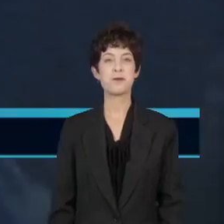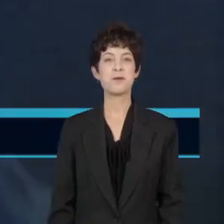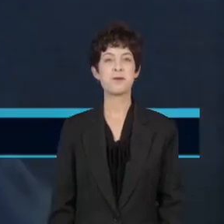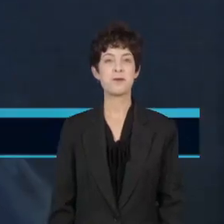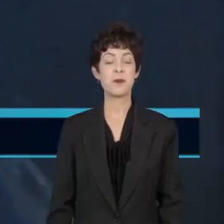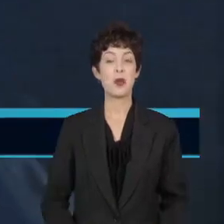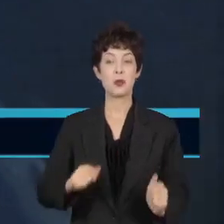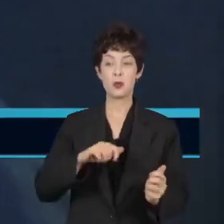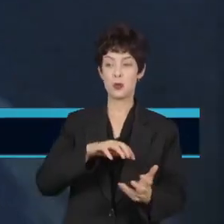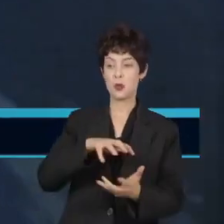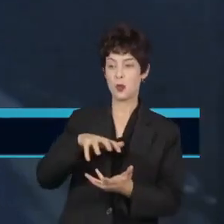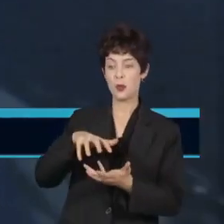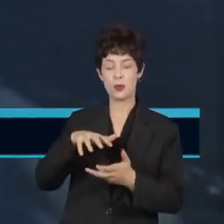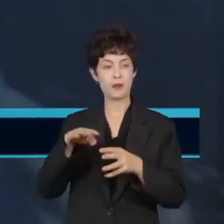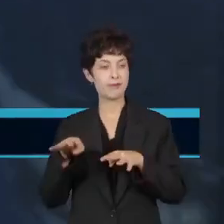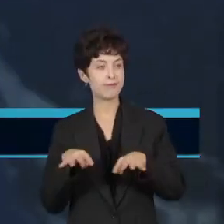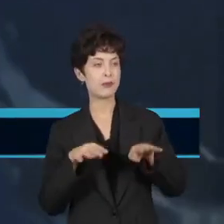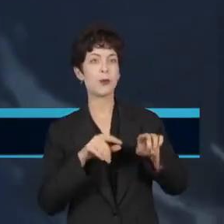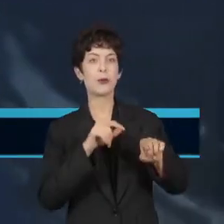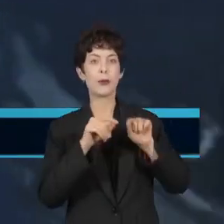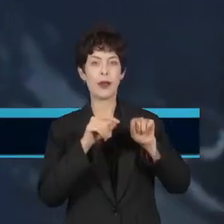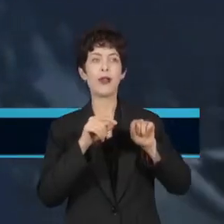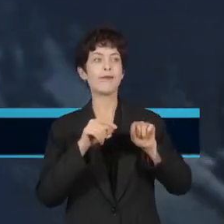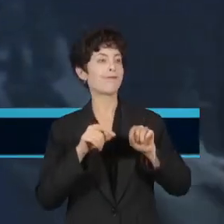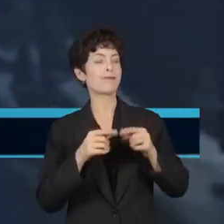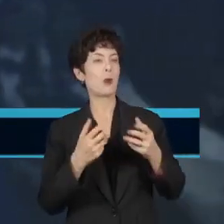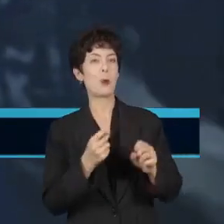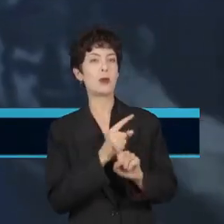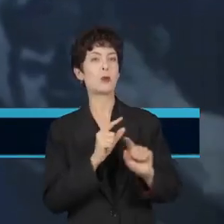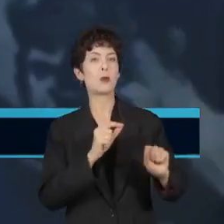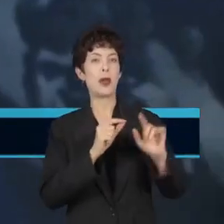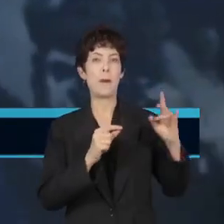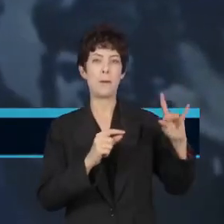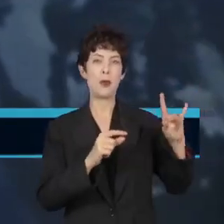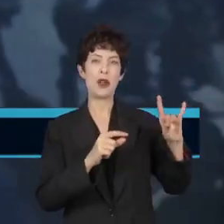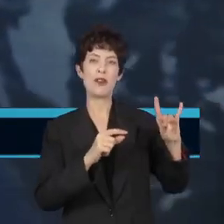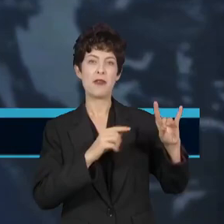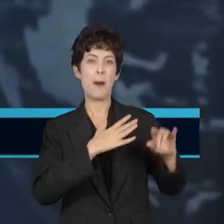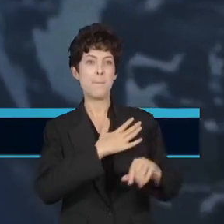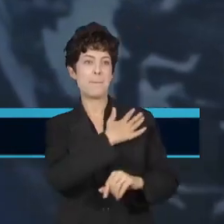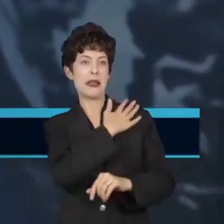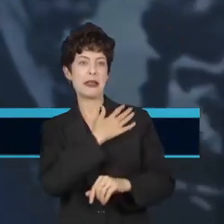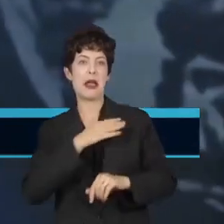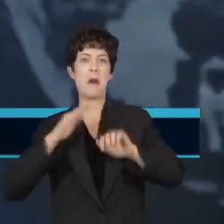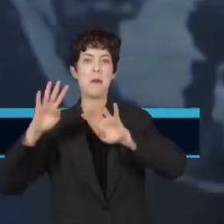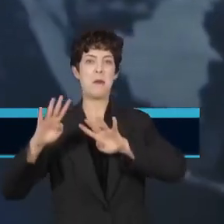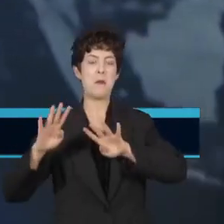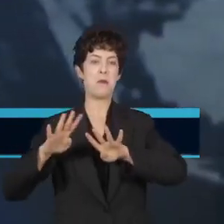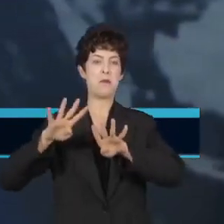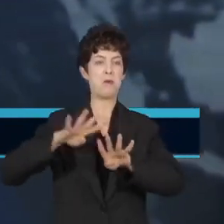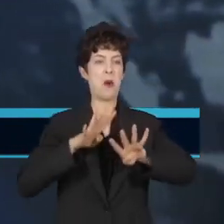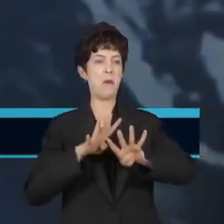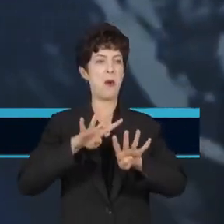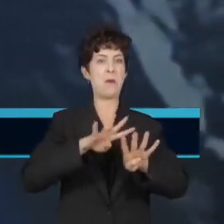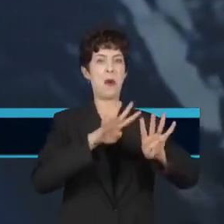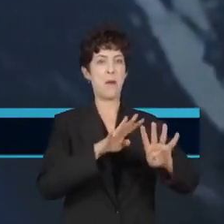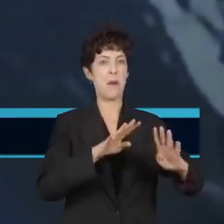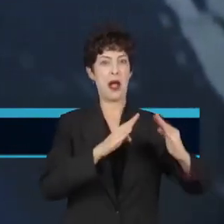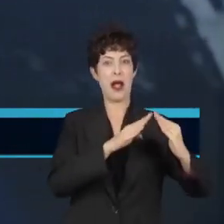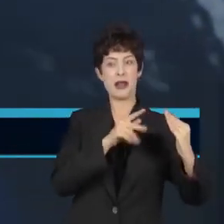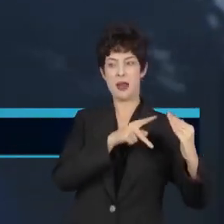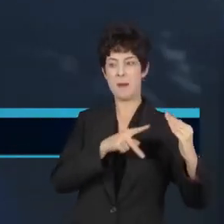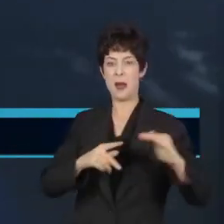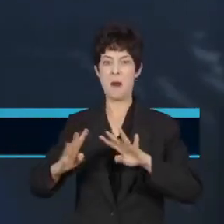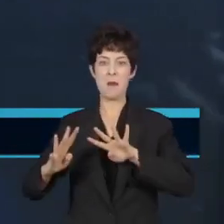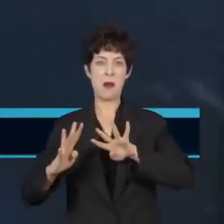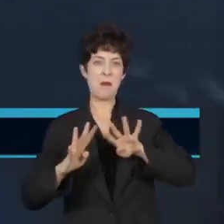Autoridades do mundo inteiro repudiaram hoje uma tentativa de golpe militar na Bolívia. Durante a tarde, tropas militares cercaram e chegaram a